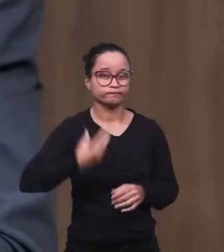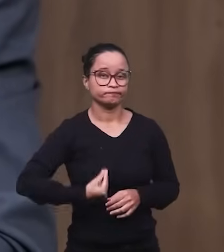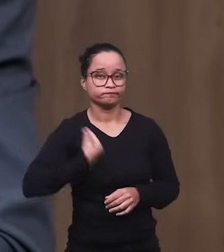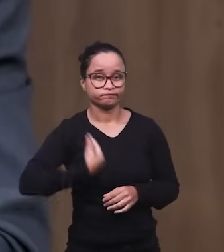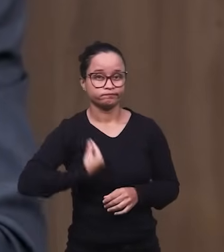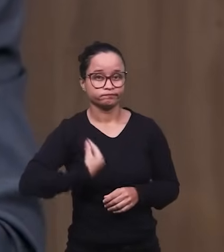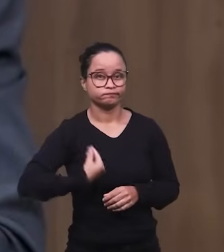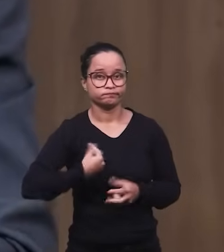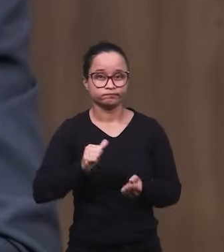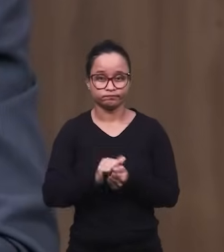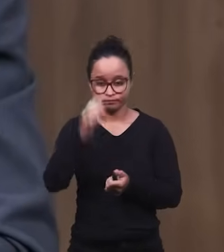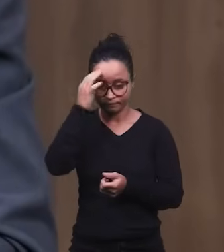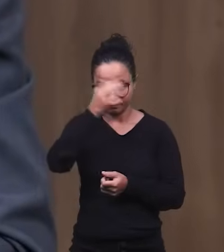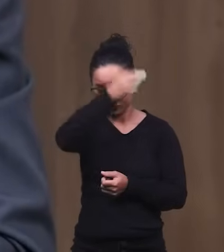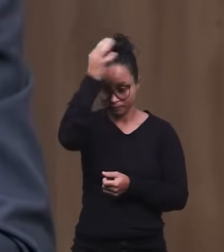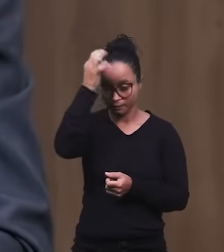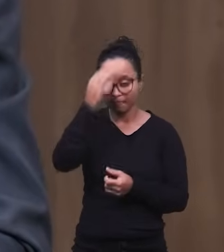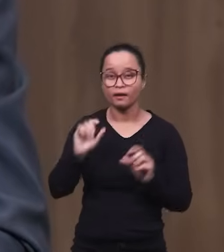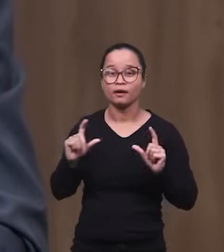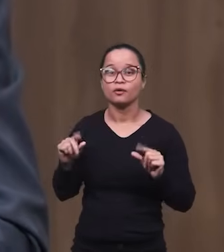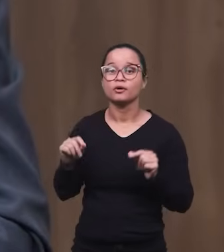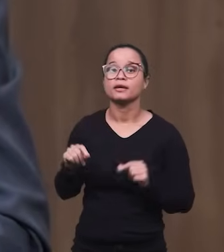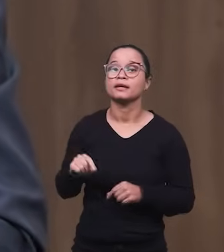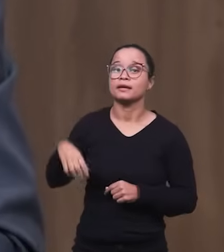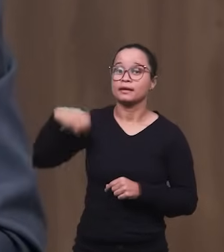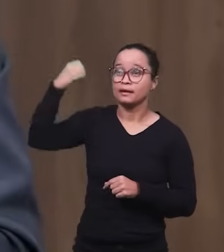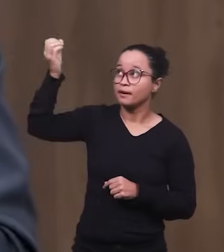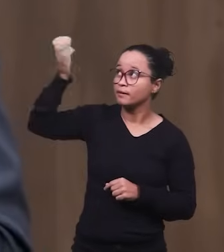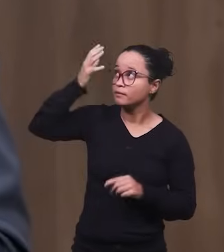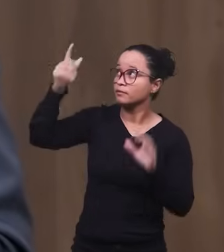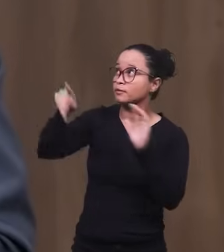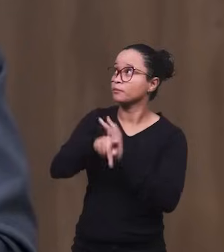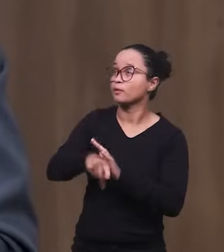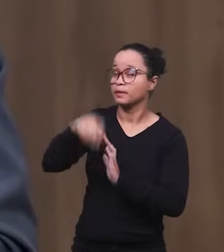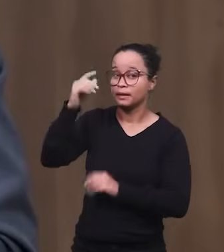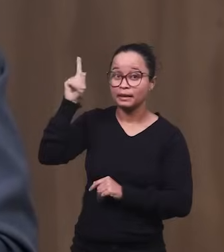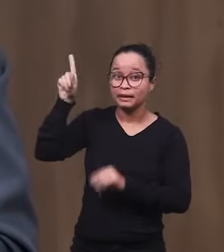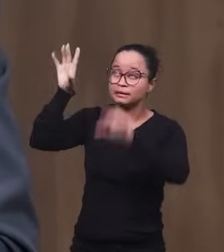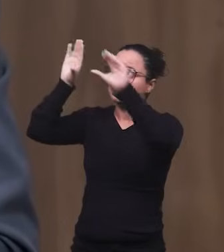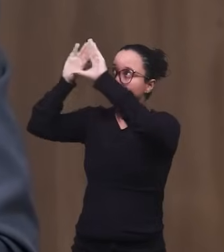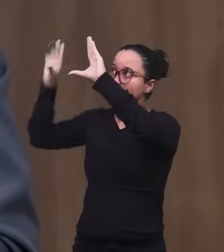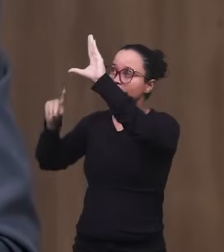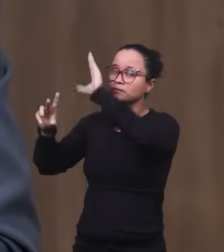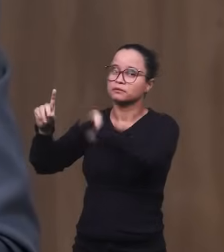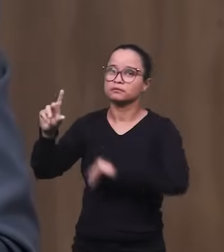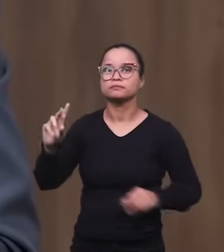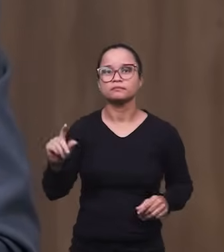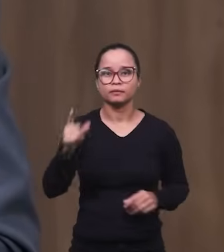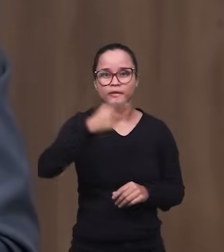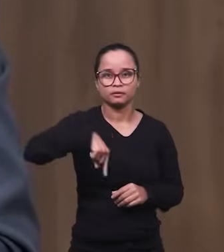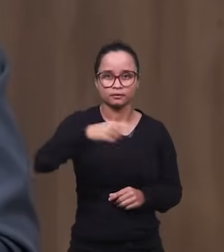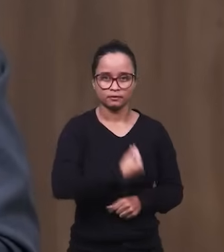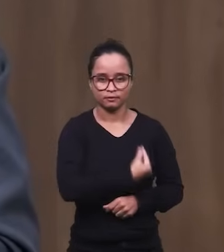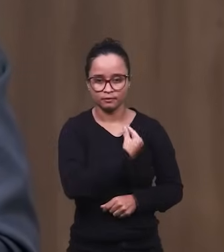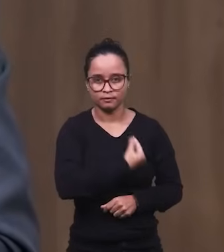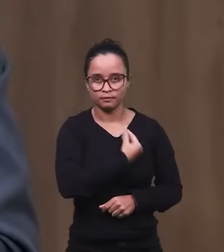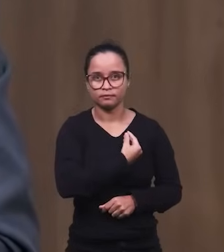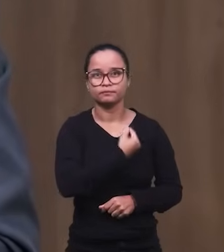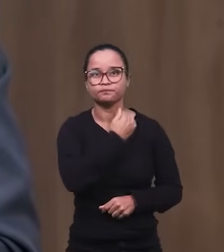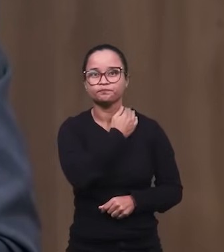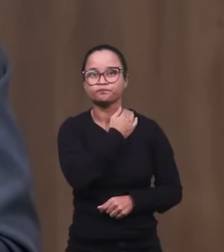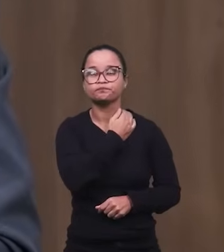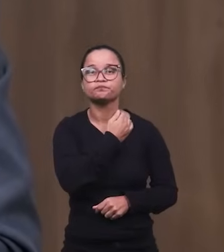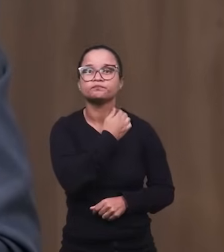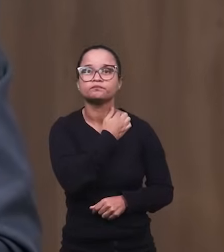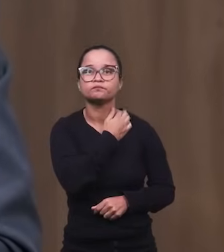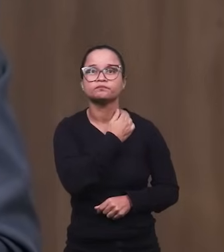vida espiritual é a luz Fós, né? A revelação que vem da eternidade, que é absoluto